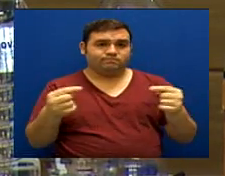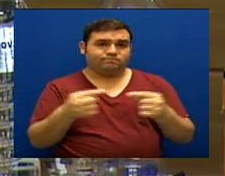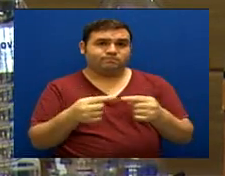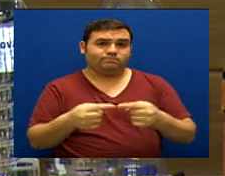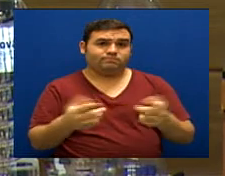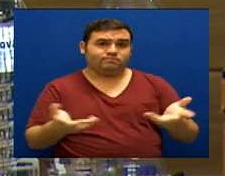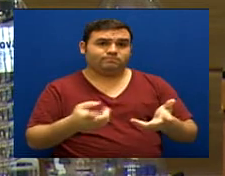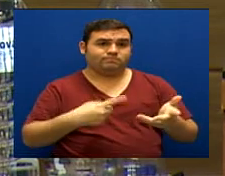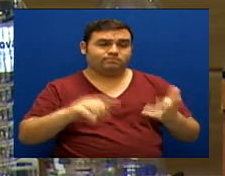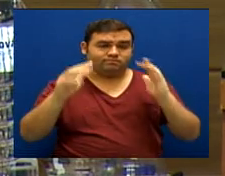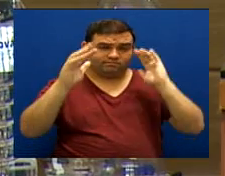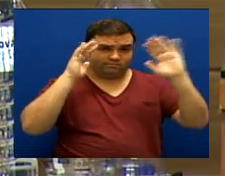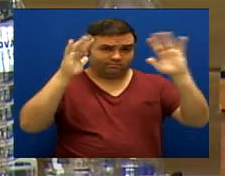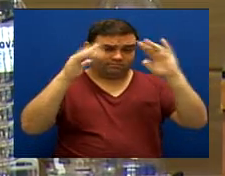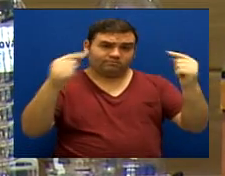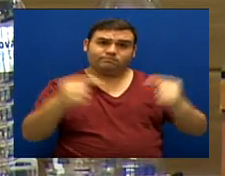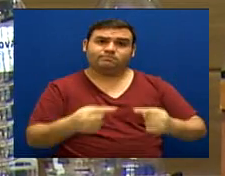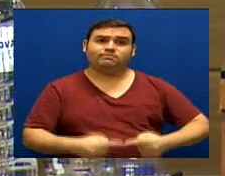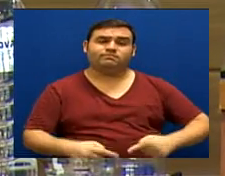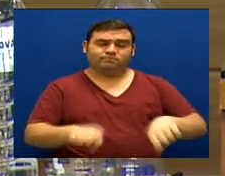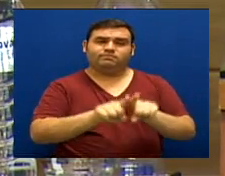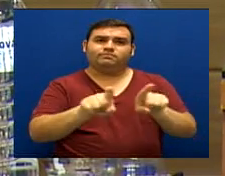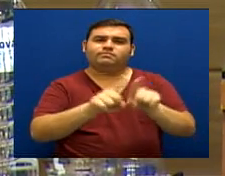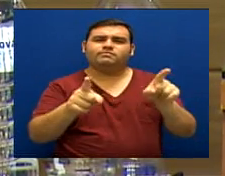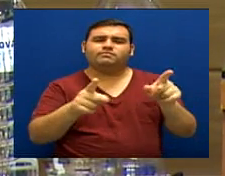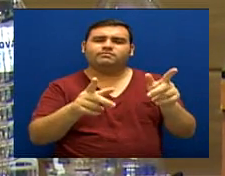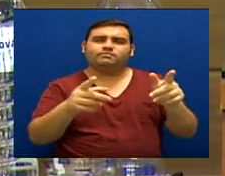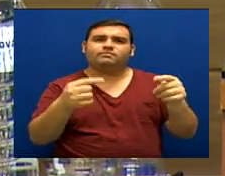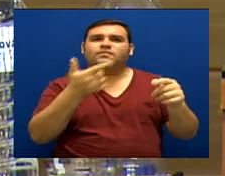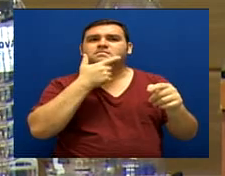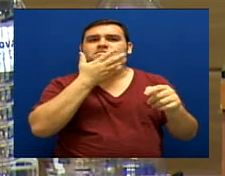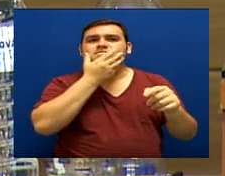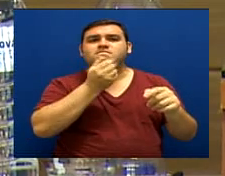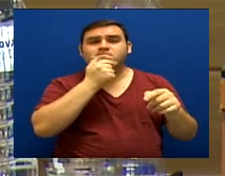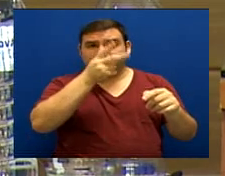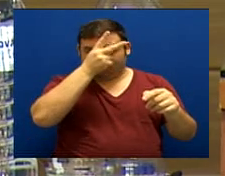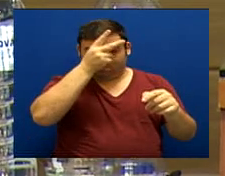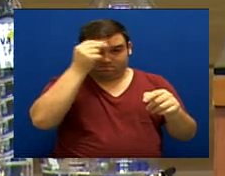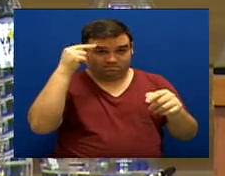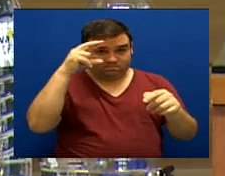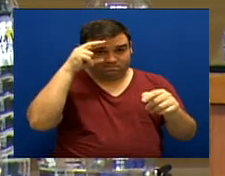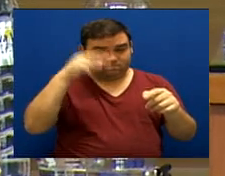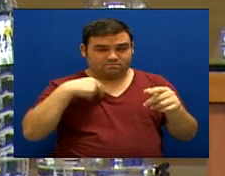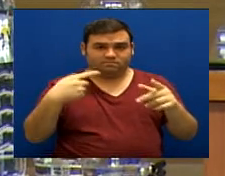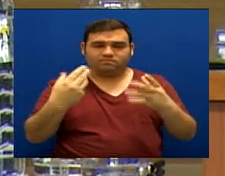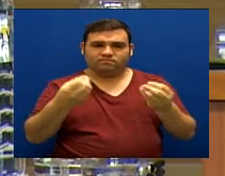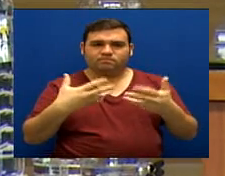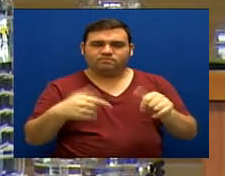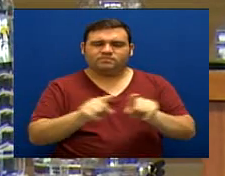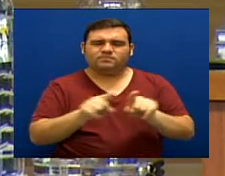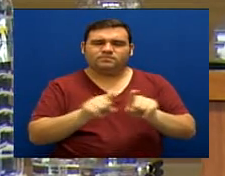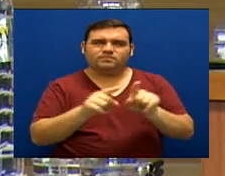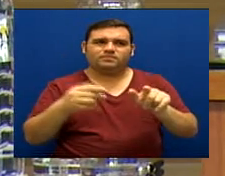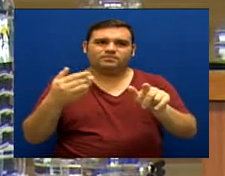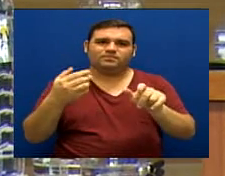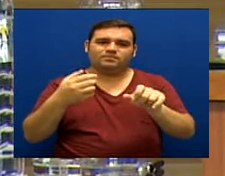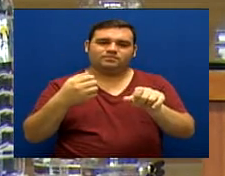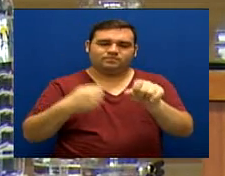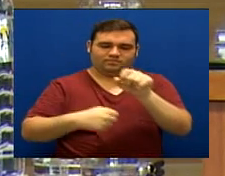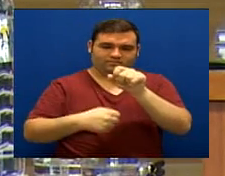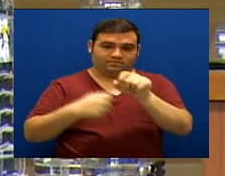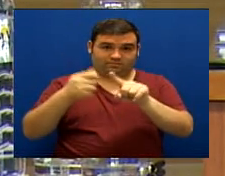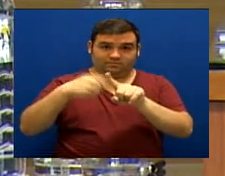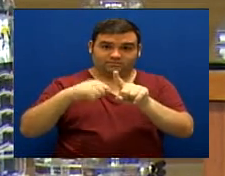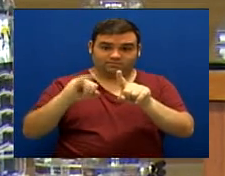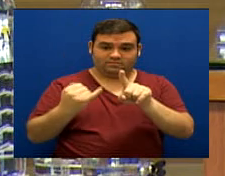que a gente pensa em nada na questão inclusive com o que o prefeito crespo ordenou nós estamos desde do do início de janeiro